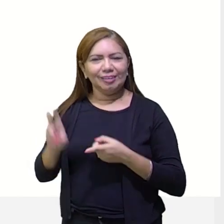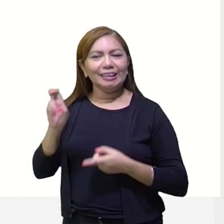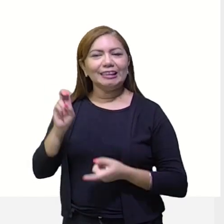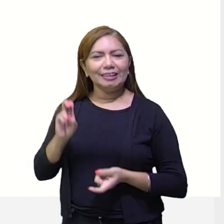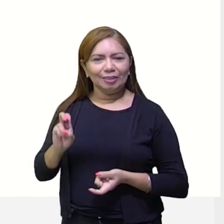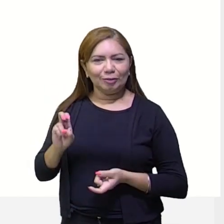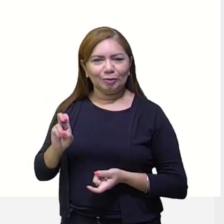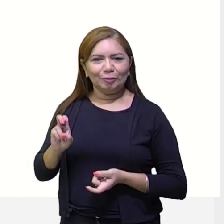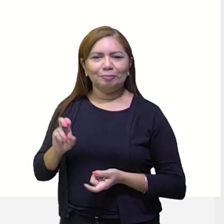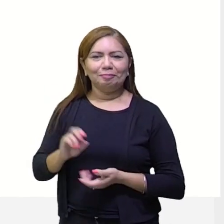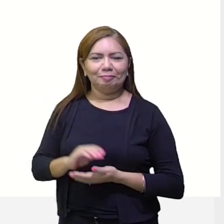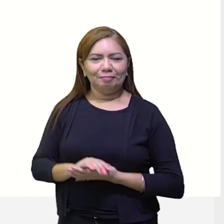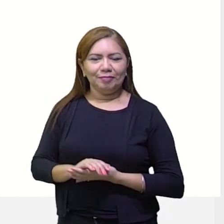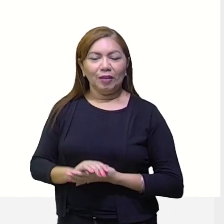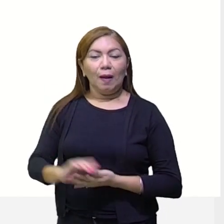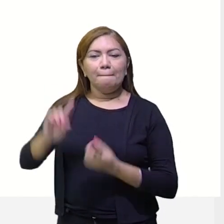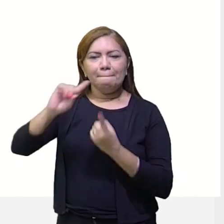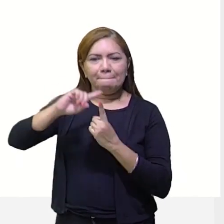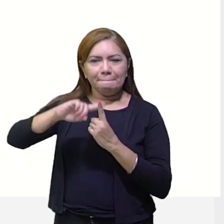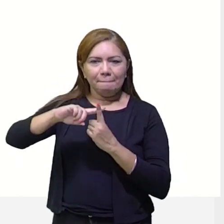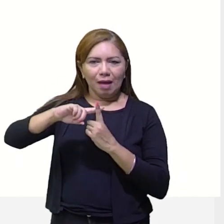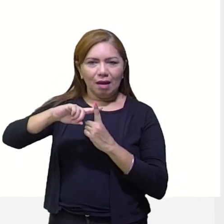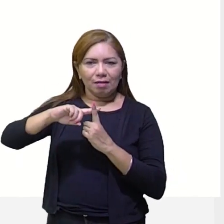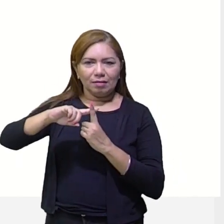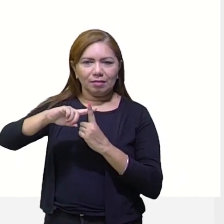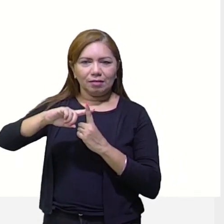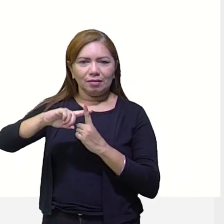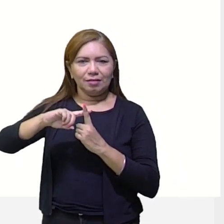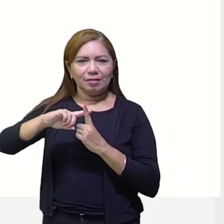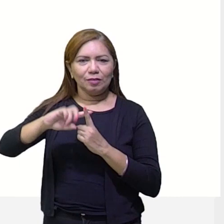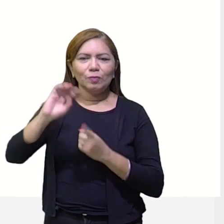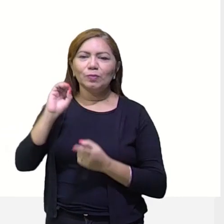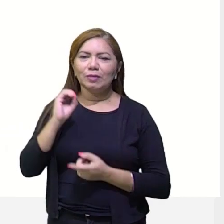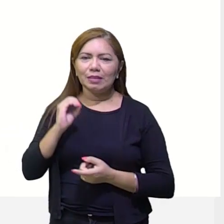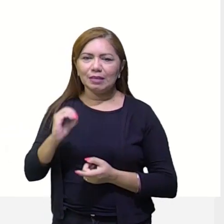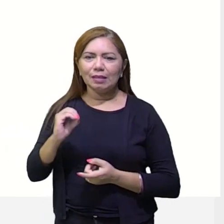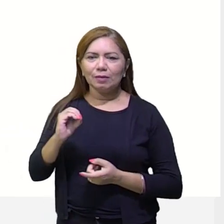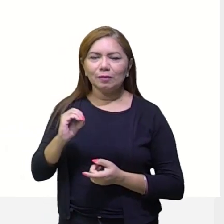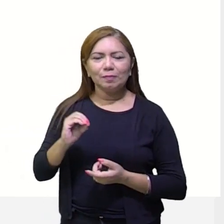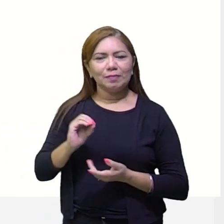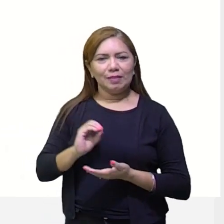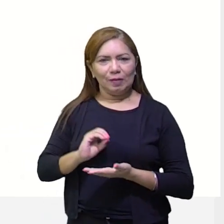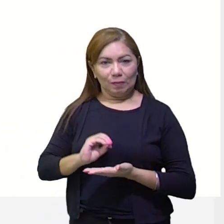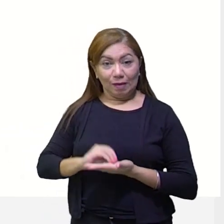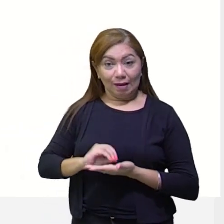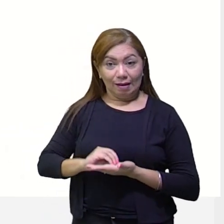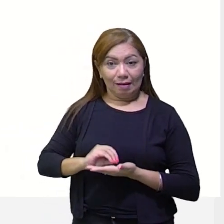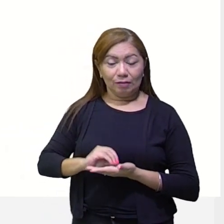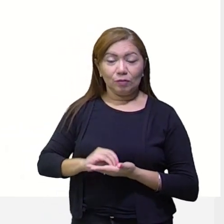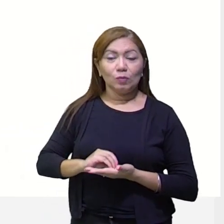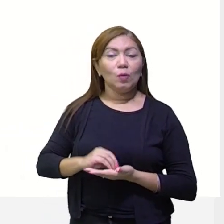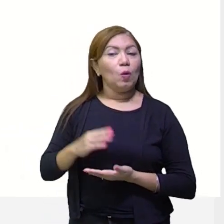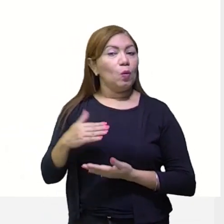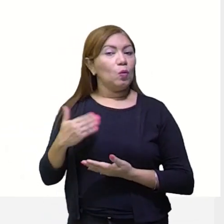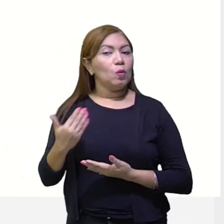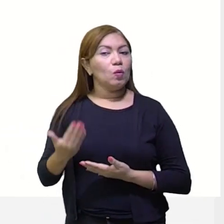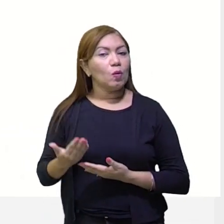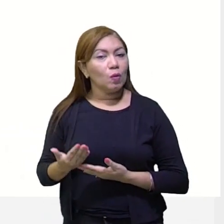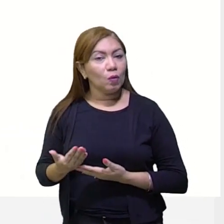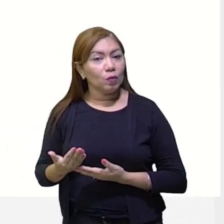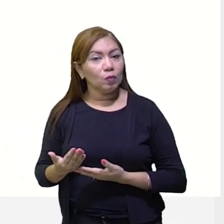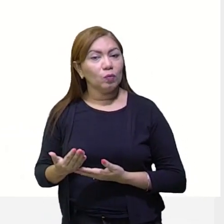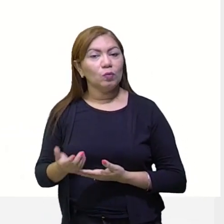5. E quem é o nosso resto, professor? Nosso resto está aqui, ó, é o zero. Logo,